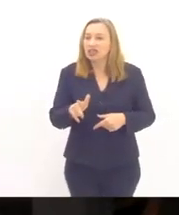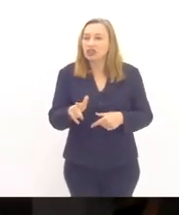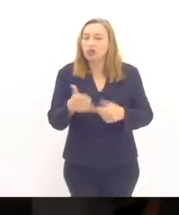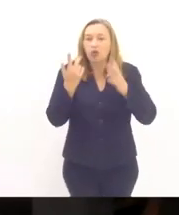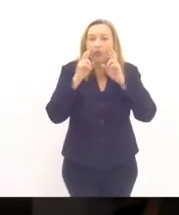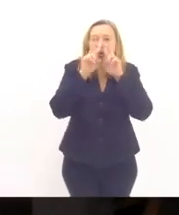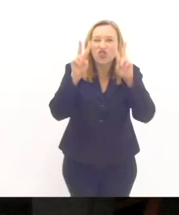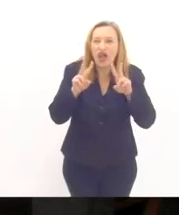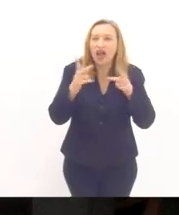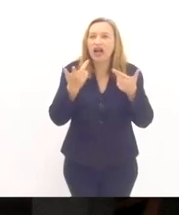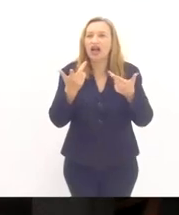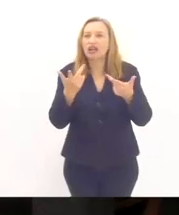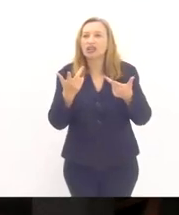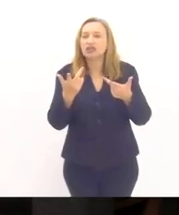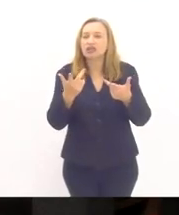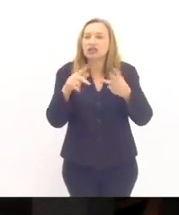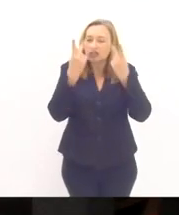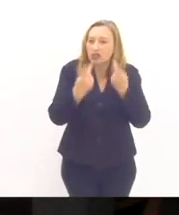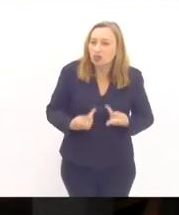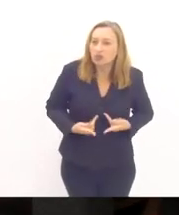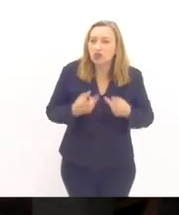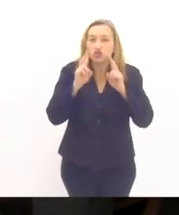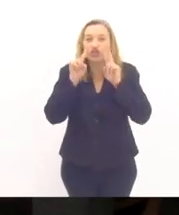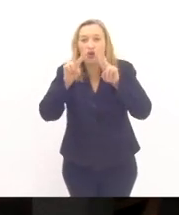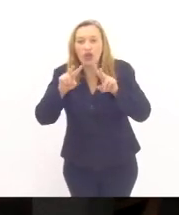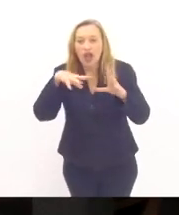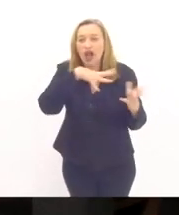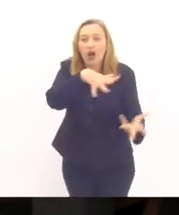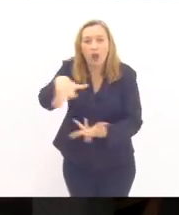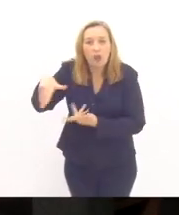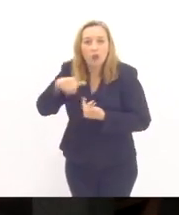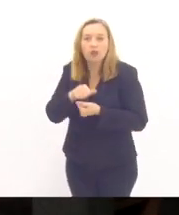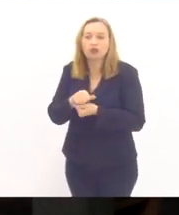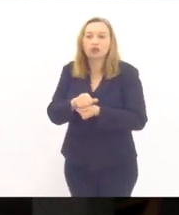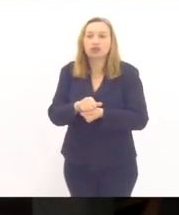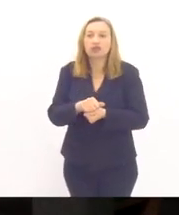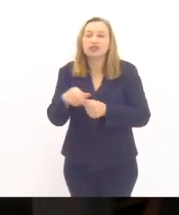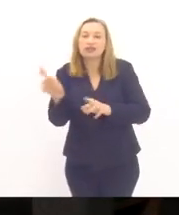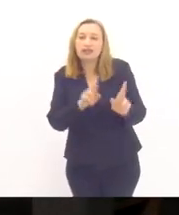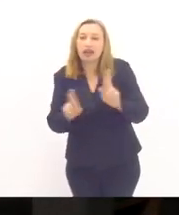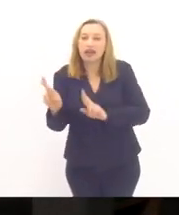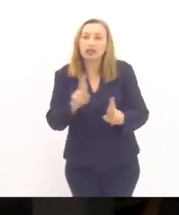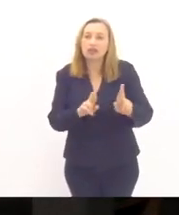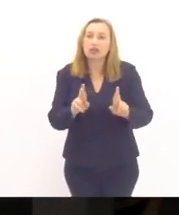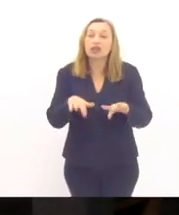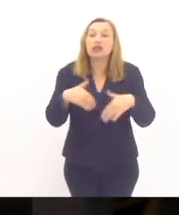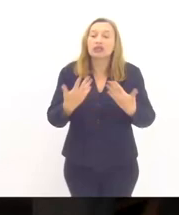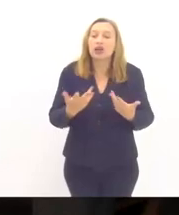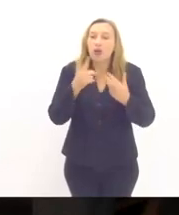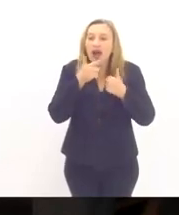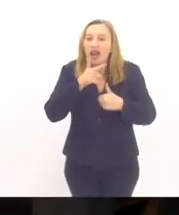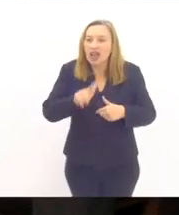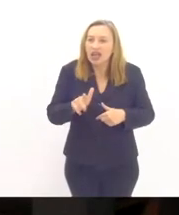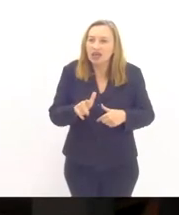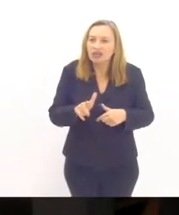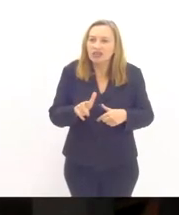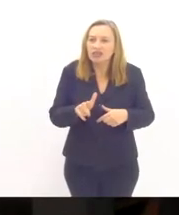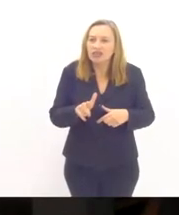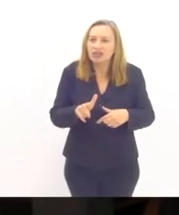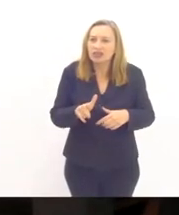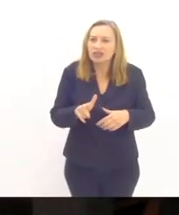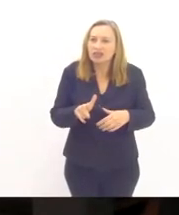olhar, como uma forma do ser humano de olhar o mundo, como uma forma do ser humano de se relacionar. Então, a língua ela é, além de